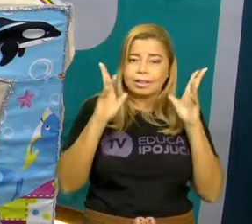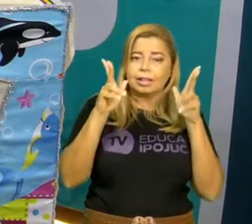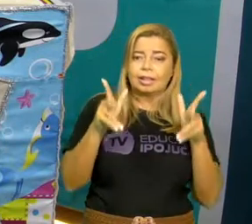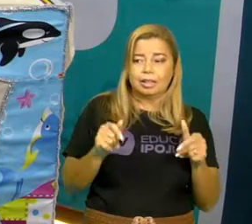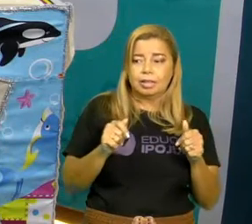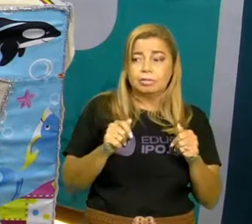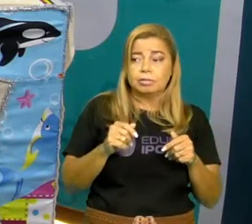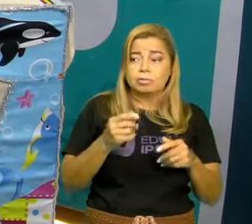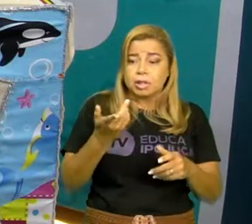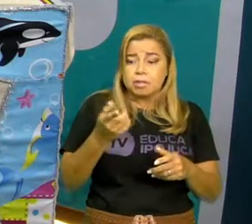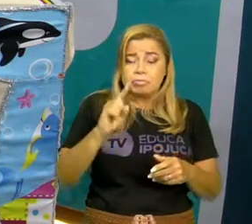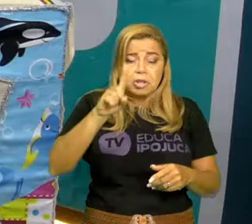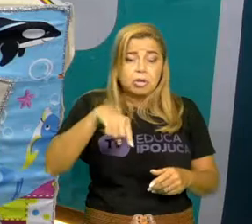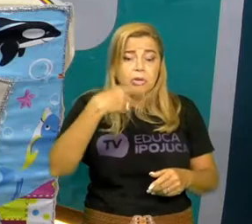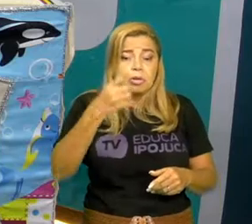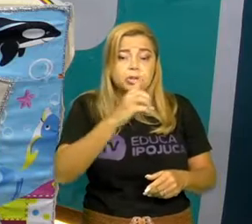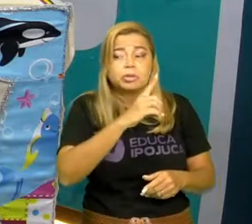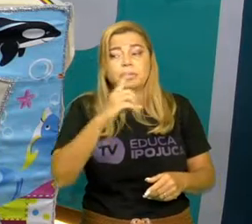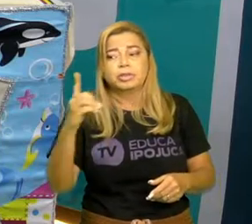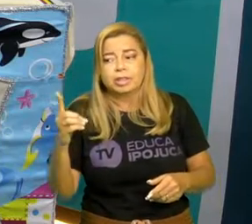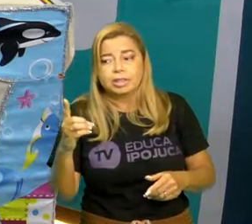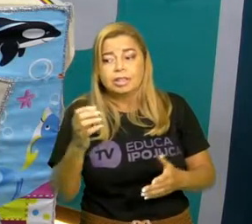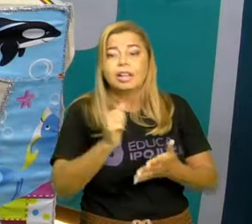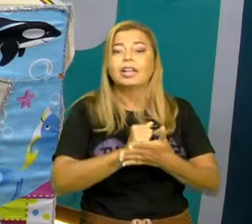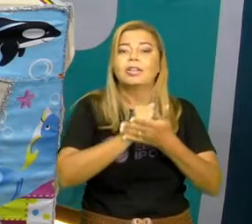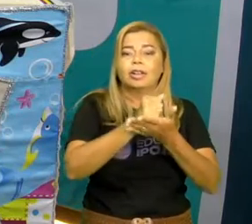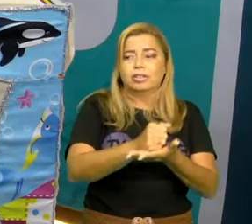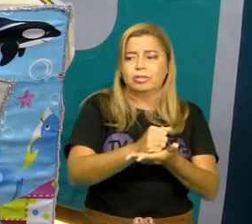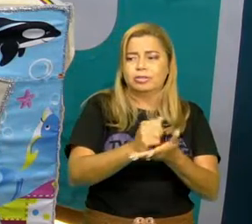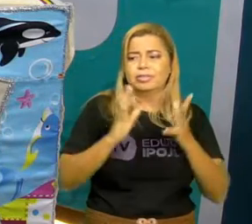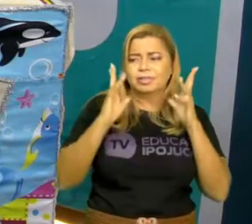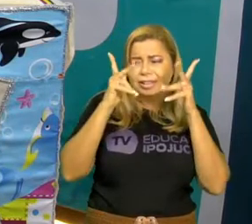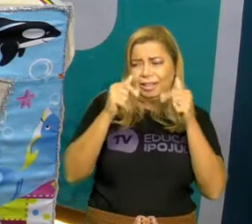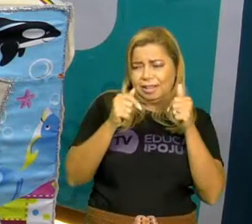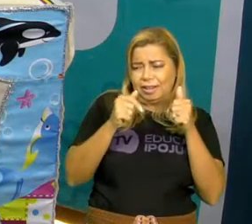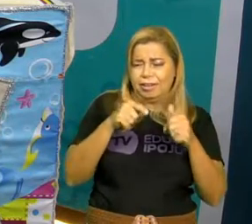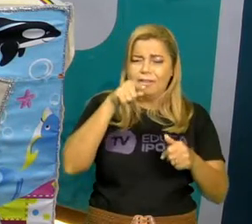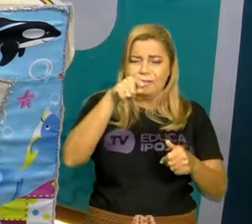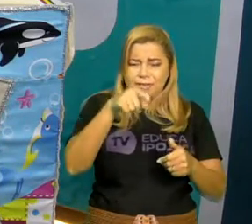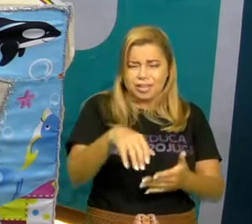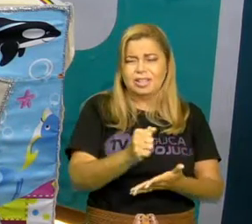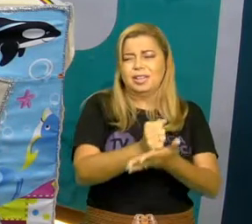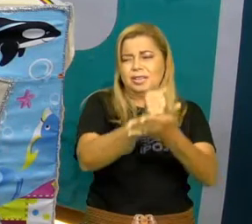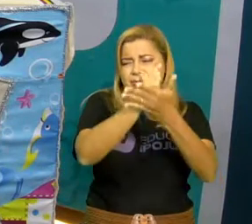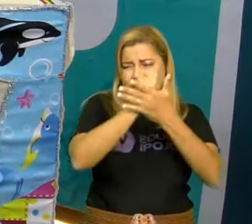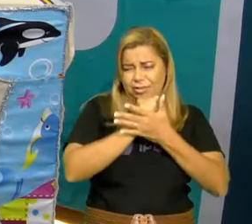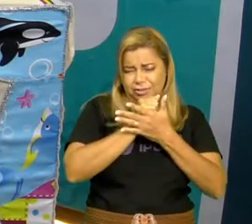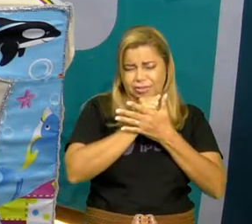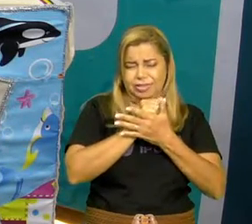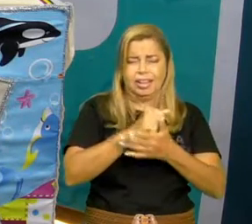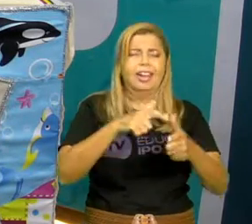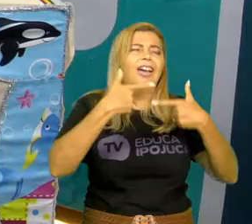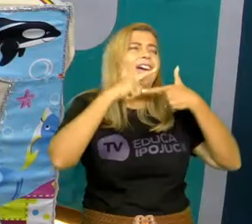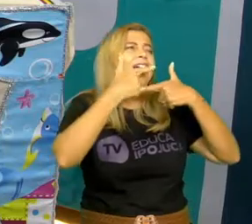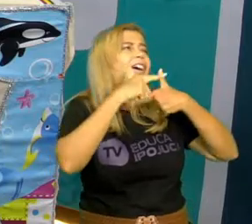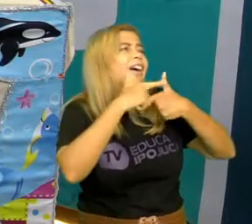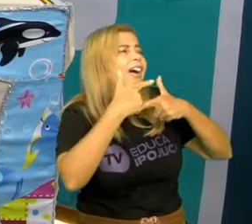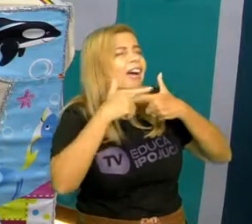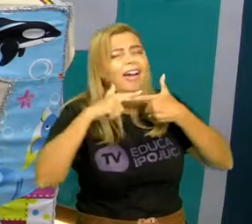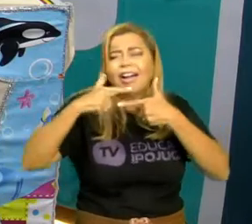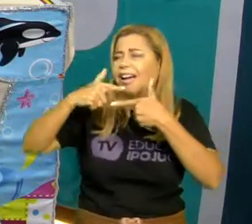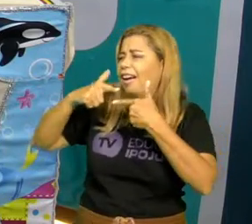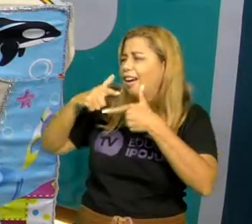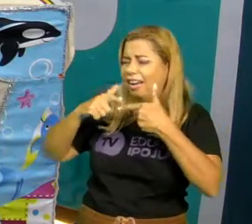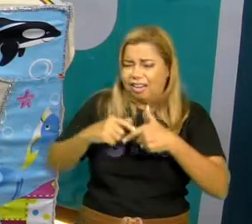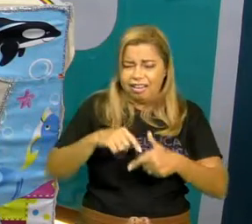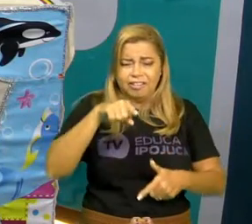lhe retribuir. O leão ficou sorrindo. Como é que você vai me retribuir?